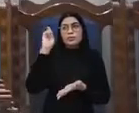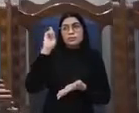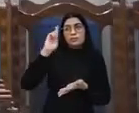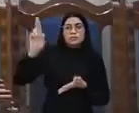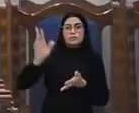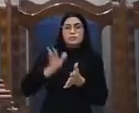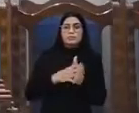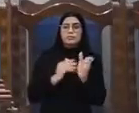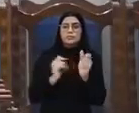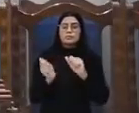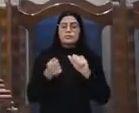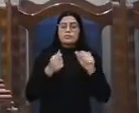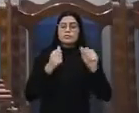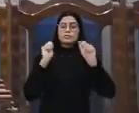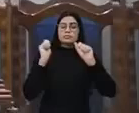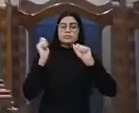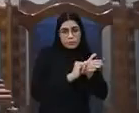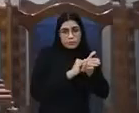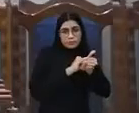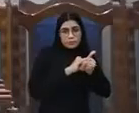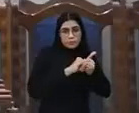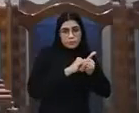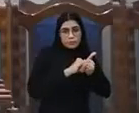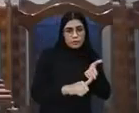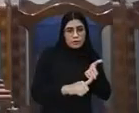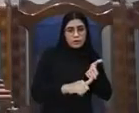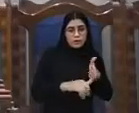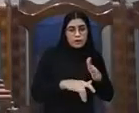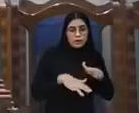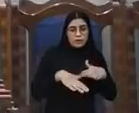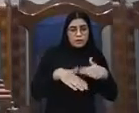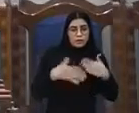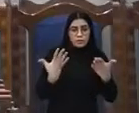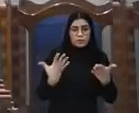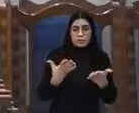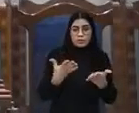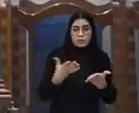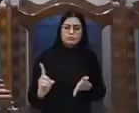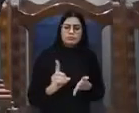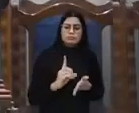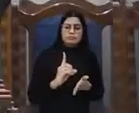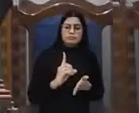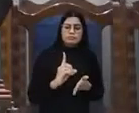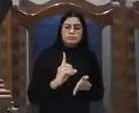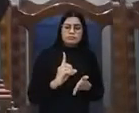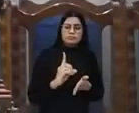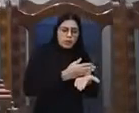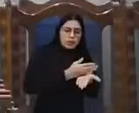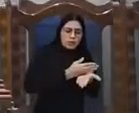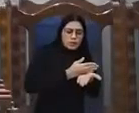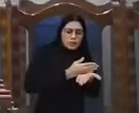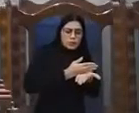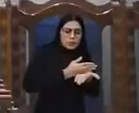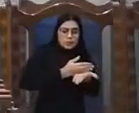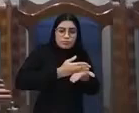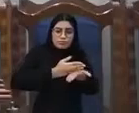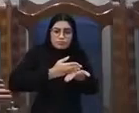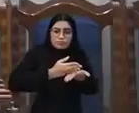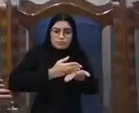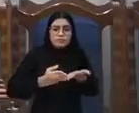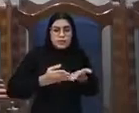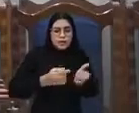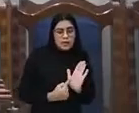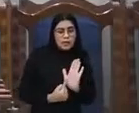nos dizer que, estando Paulo no meio daquele Areópago, Paulo começa a revelar uma verdade